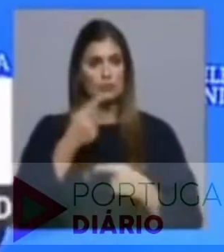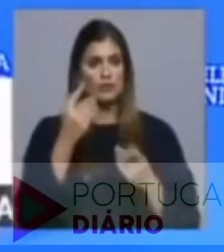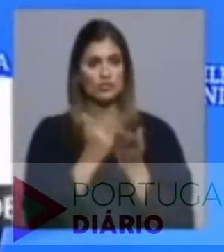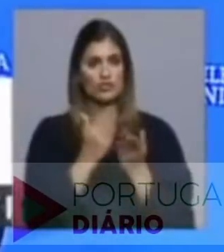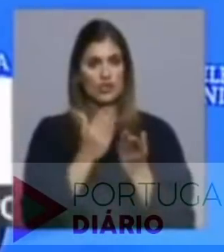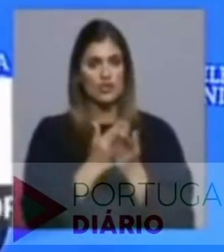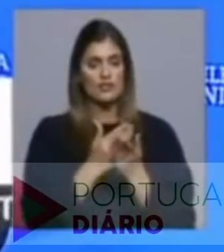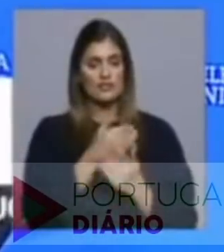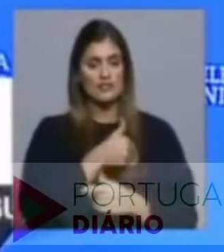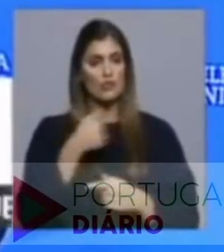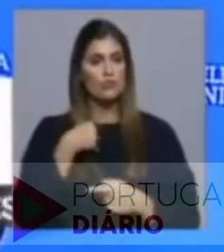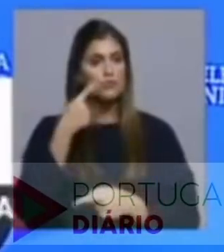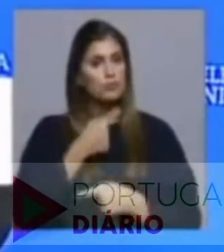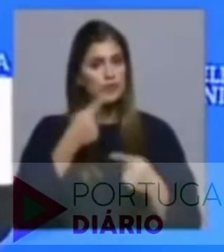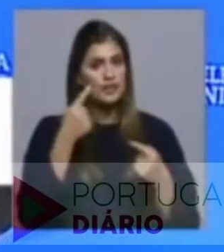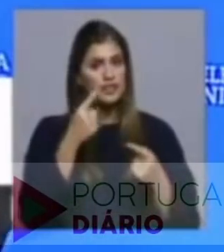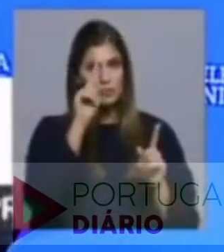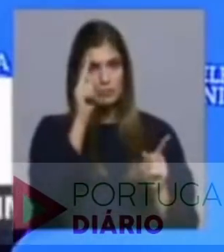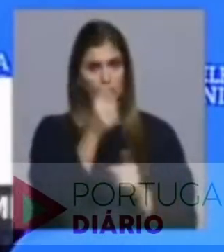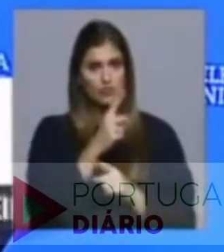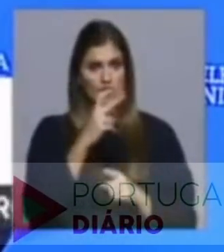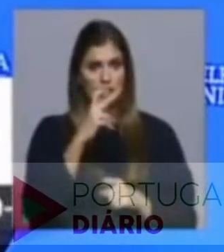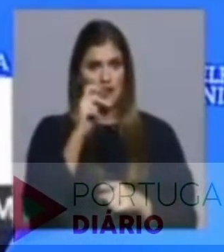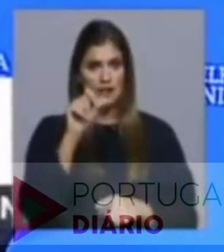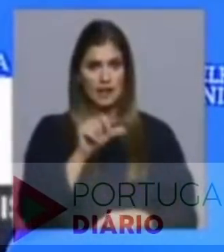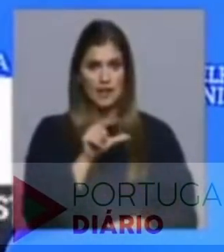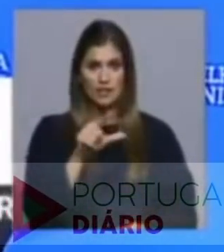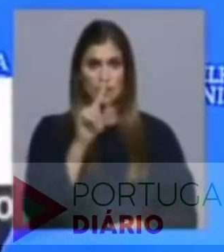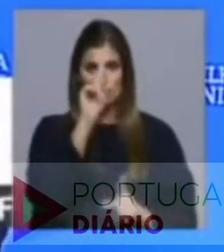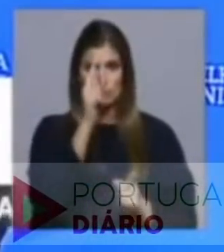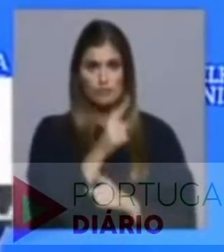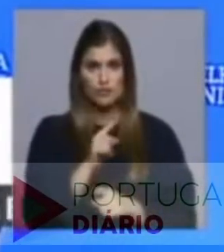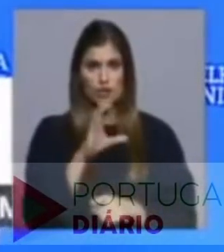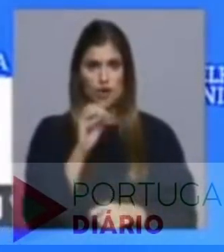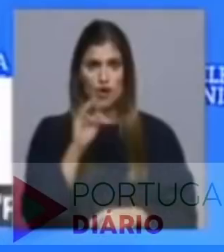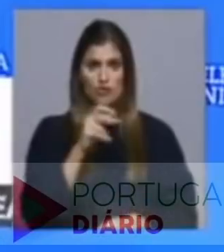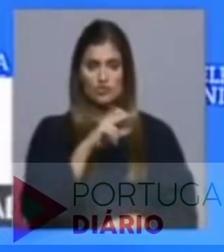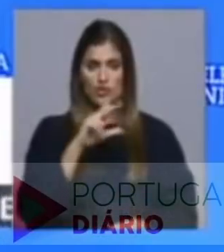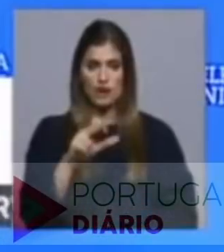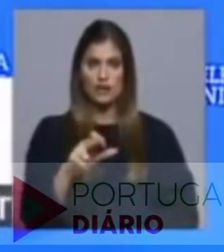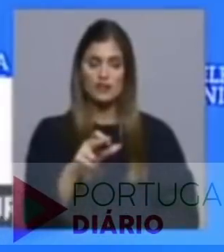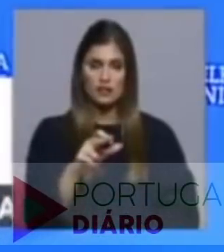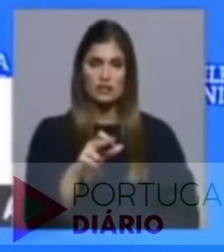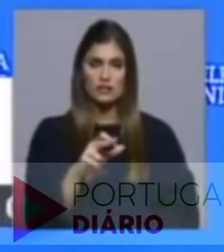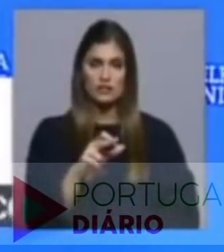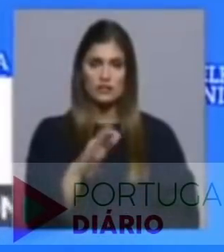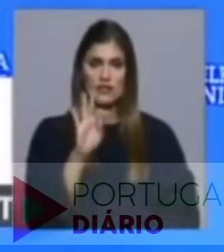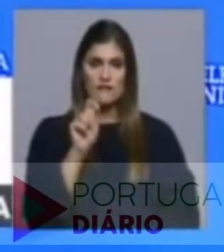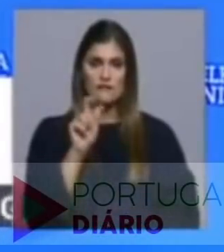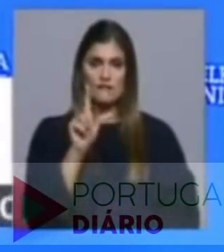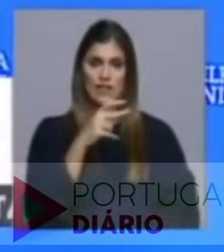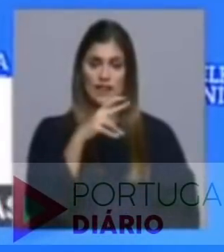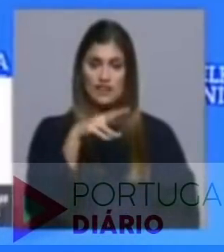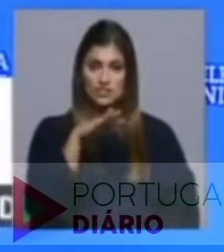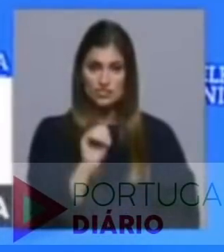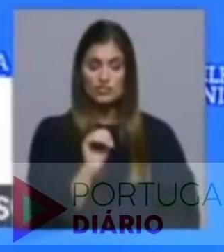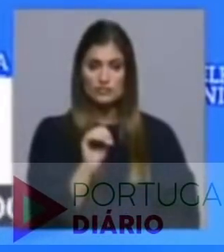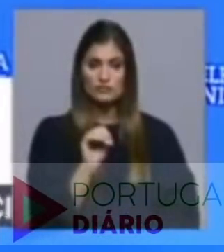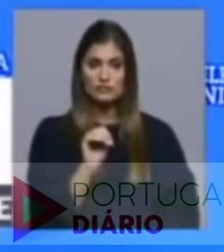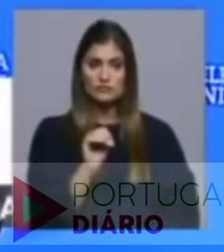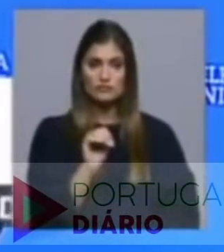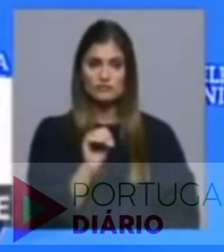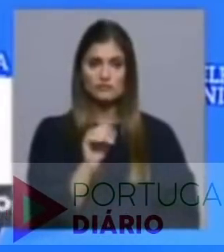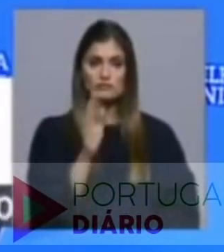Saúde Pública, da professora Raquel Duarte e do professor Óscar Felgueiras vieram